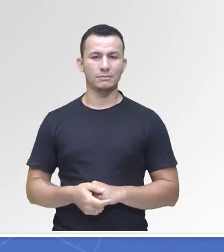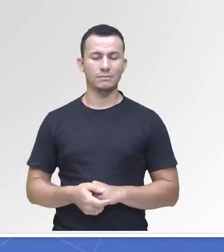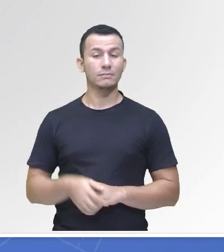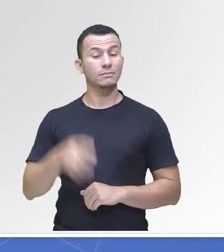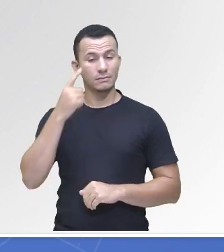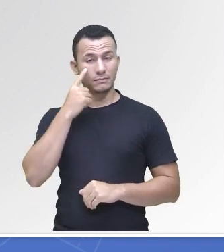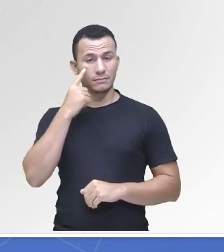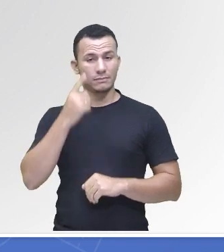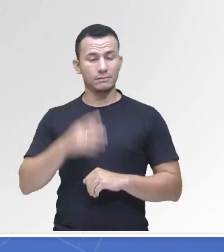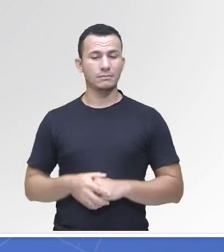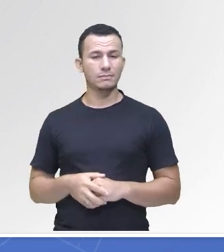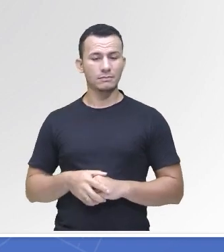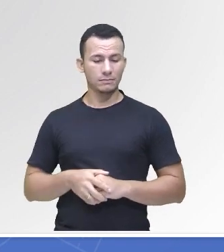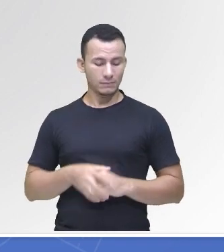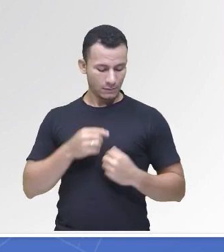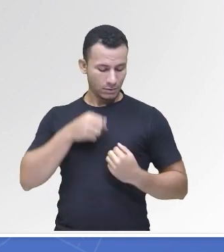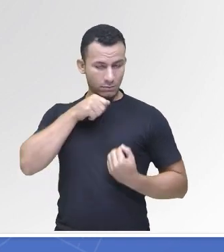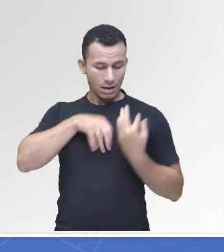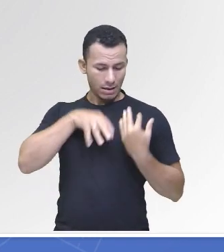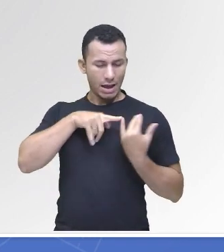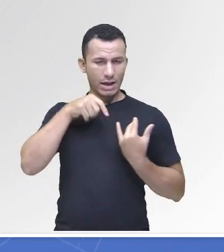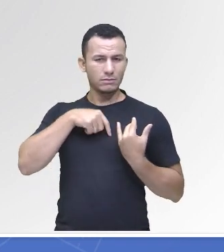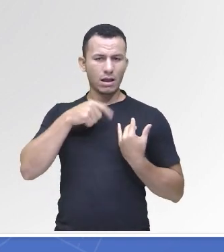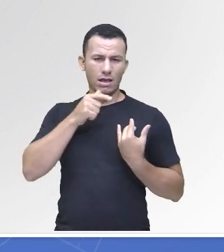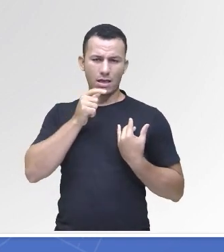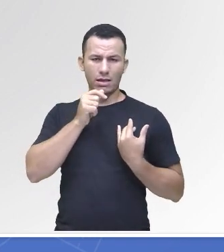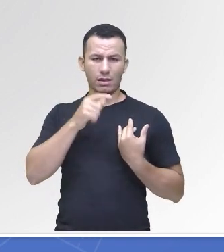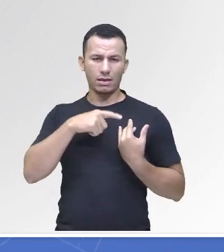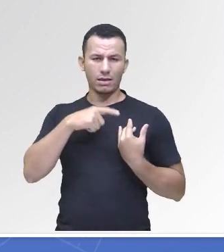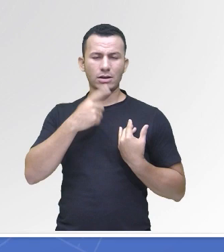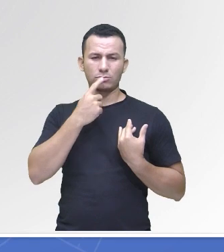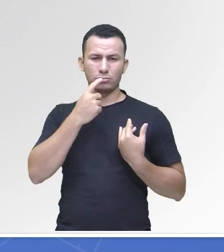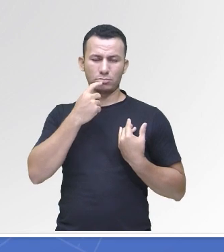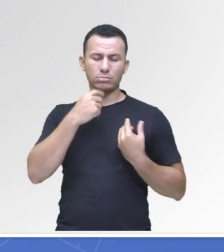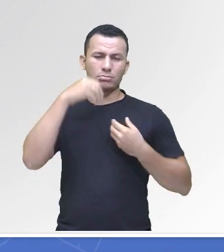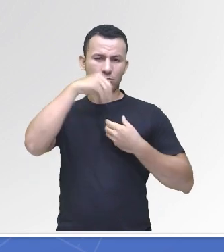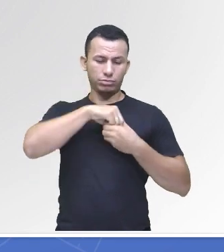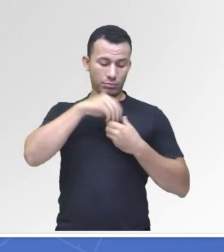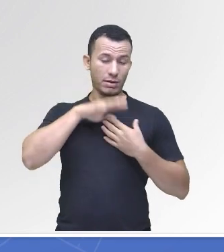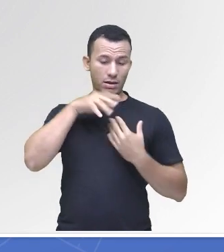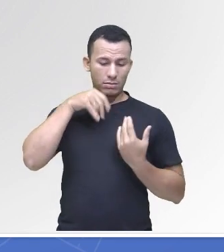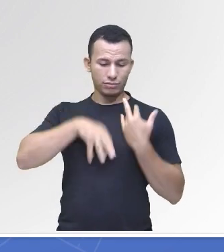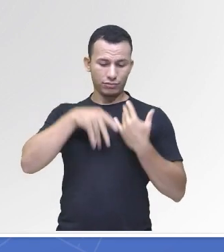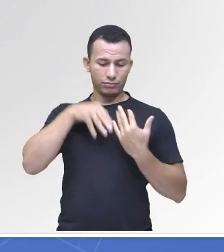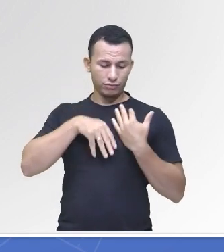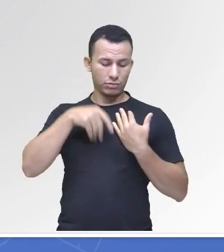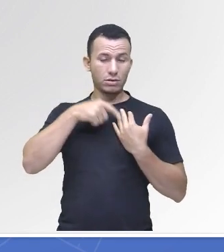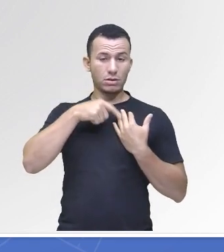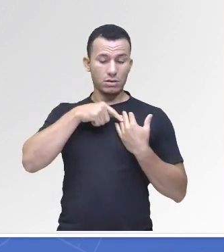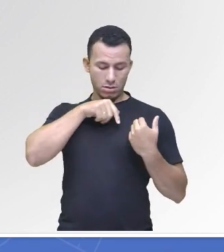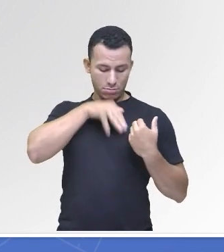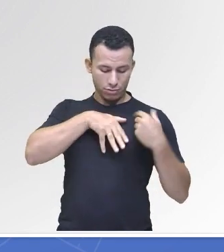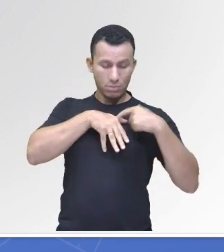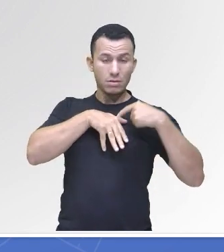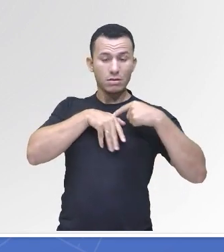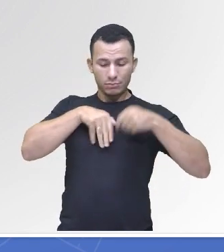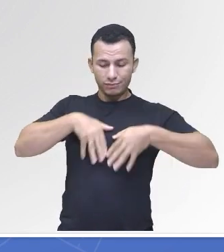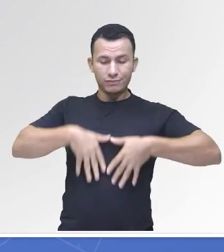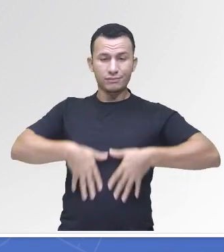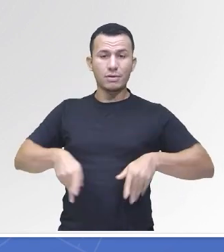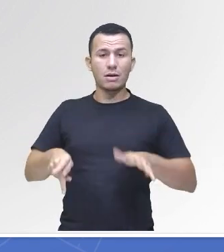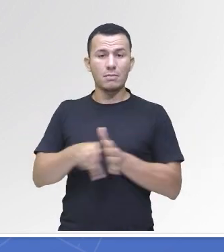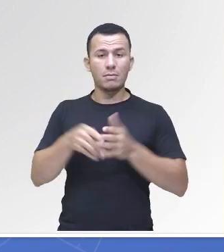Olha só, né? As artérias são vasos sanguíneos que transportam o sangue do coração para os tecidos, enquanto